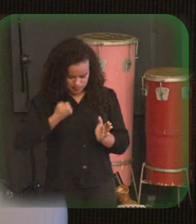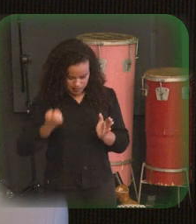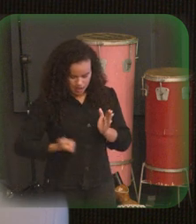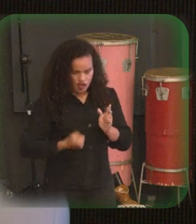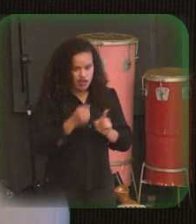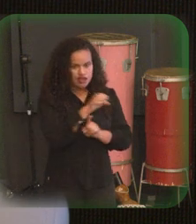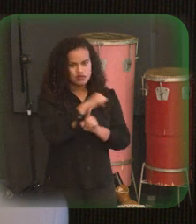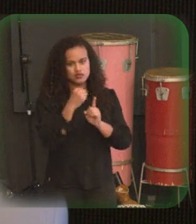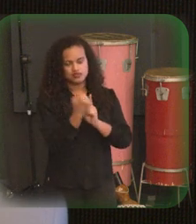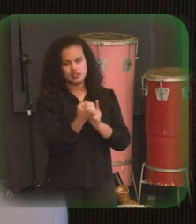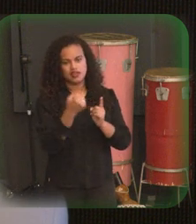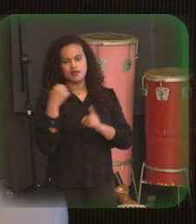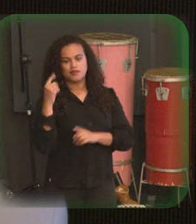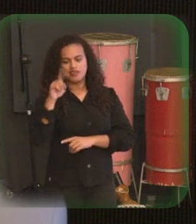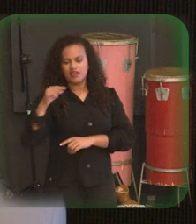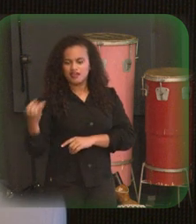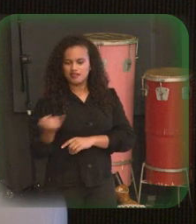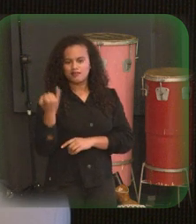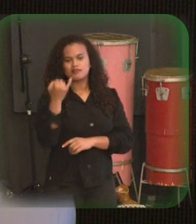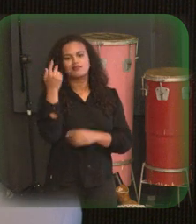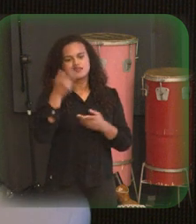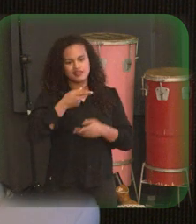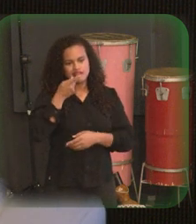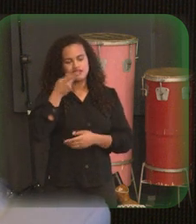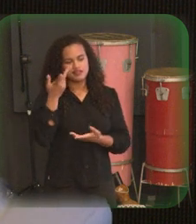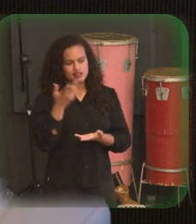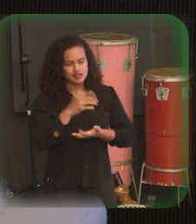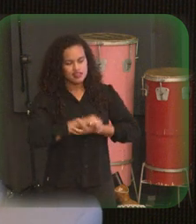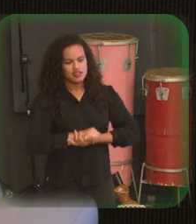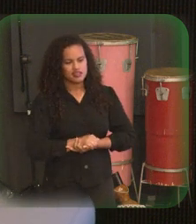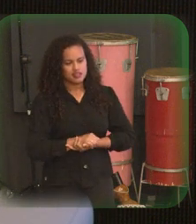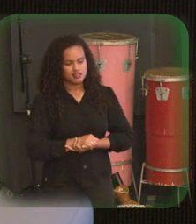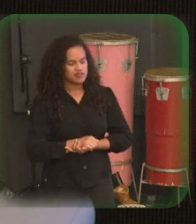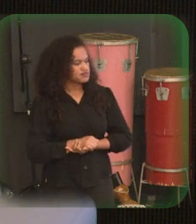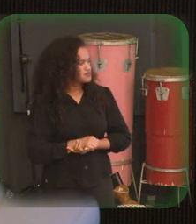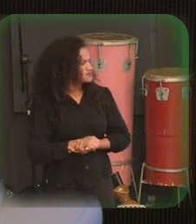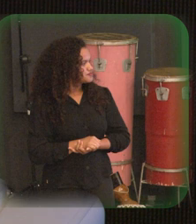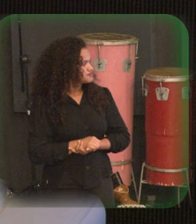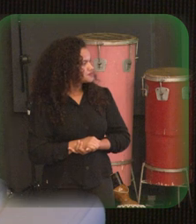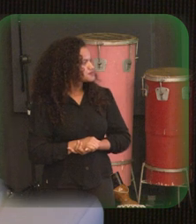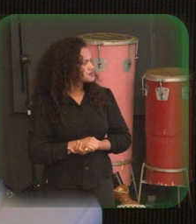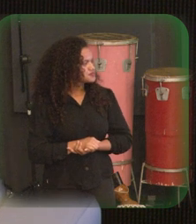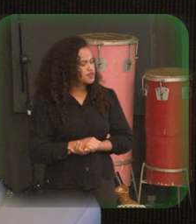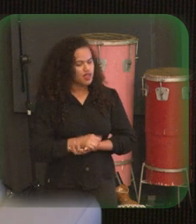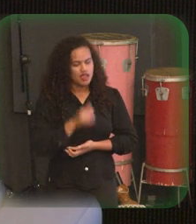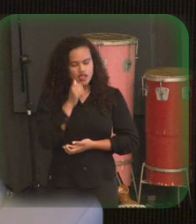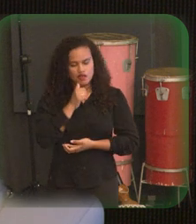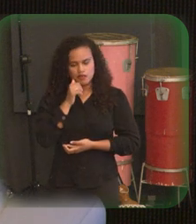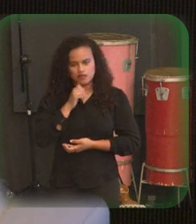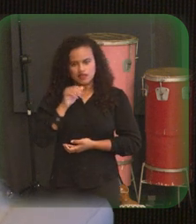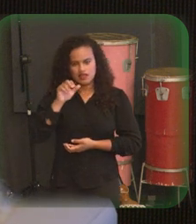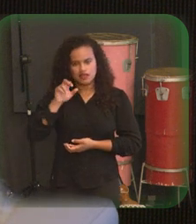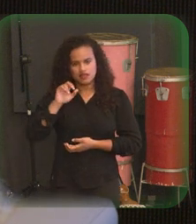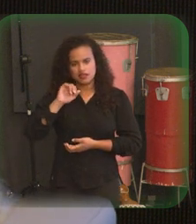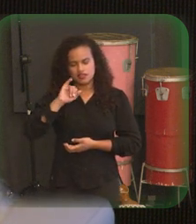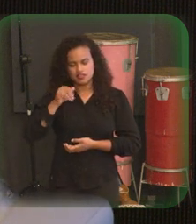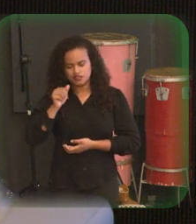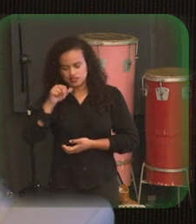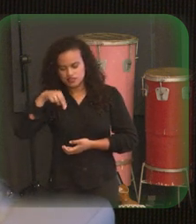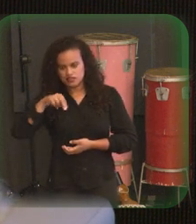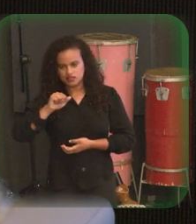é importante falar. Né? Dejamira Ribeiro, ela fala isso, né, lá no seu pequeno